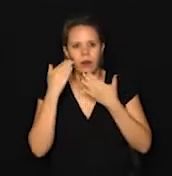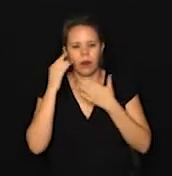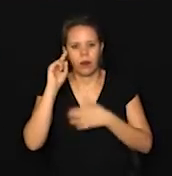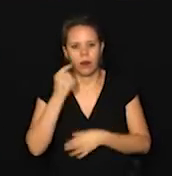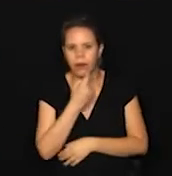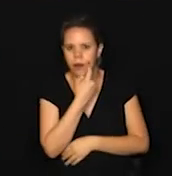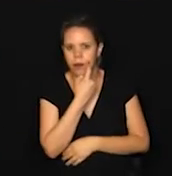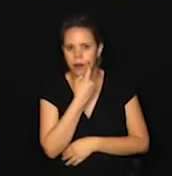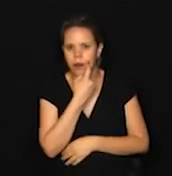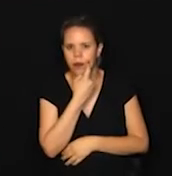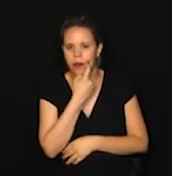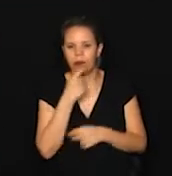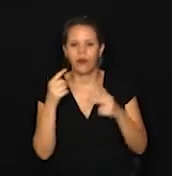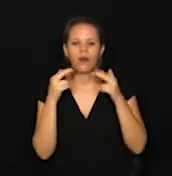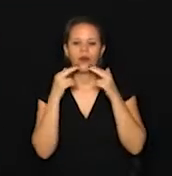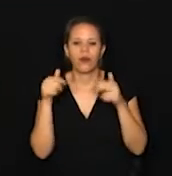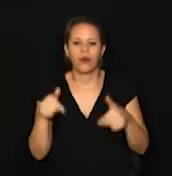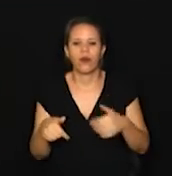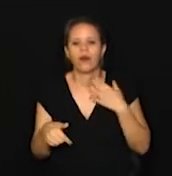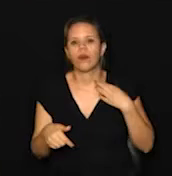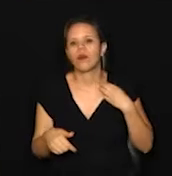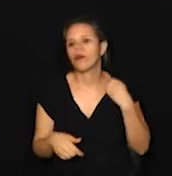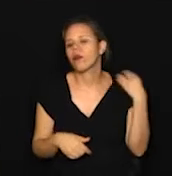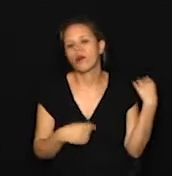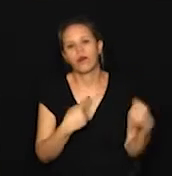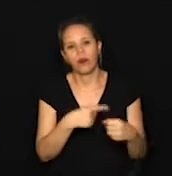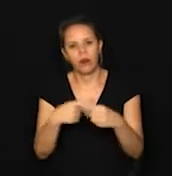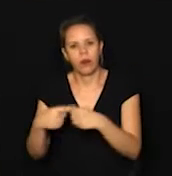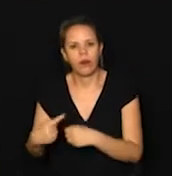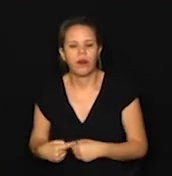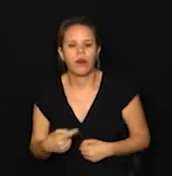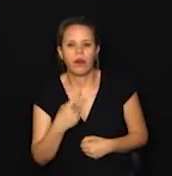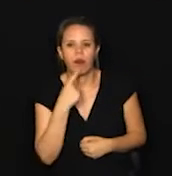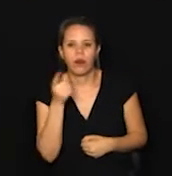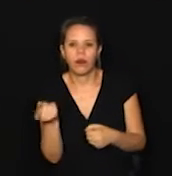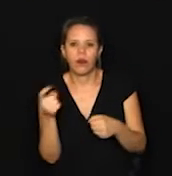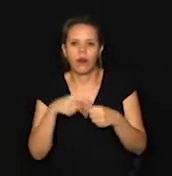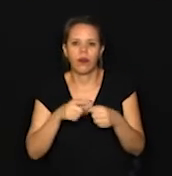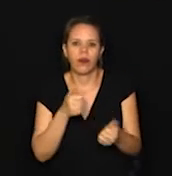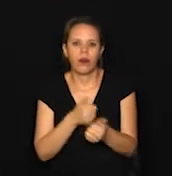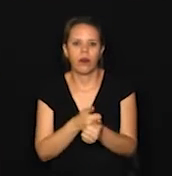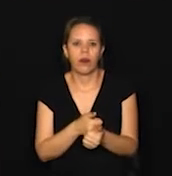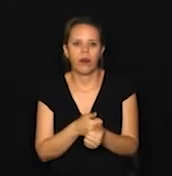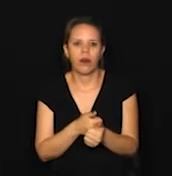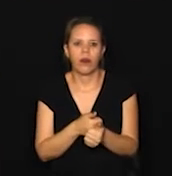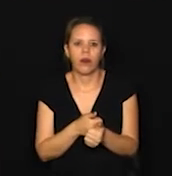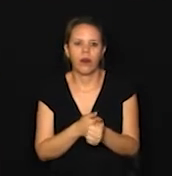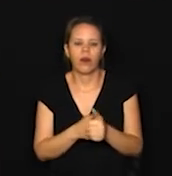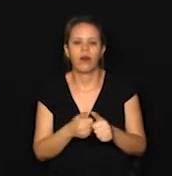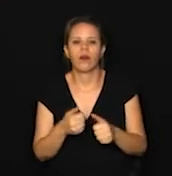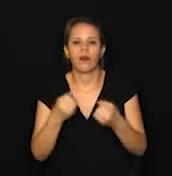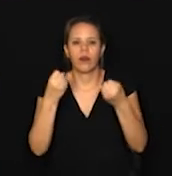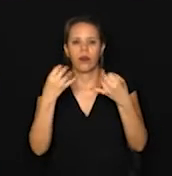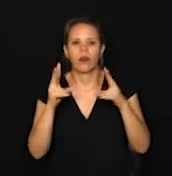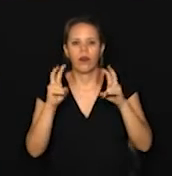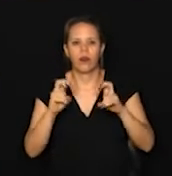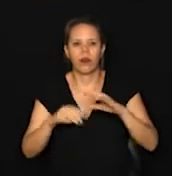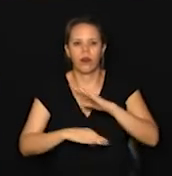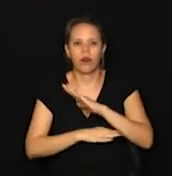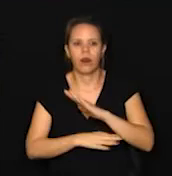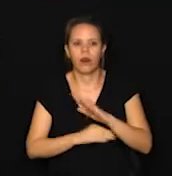Mina Abreu, com as notícias aqui da Metrópole de Campinas. Você volta daqui a pouco com o Legislativo e hoje